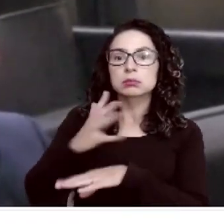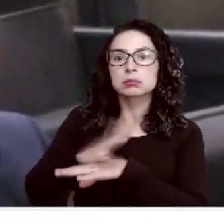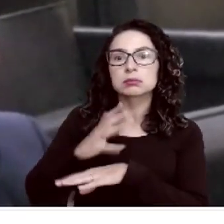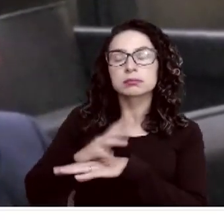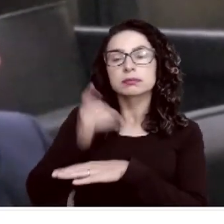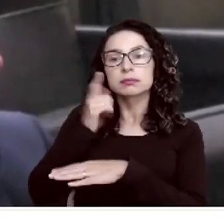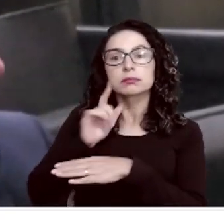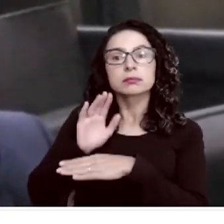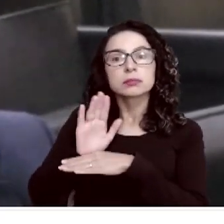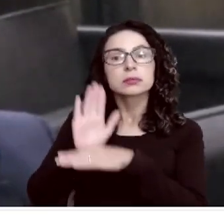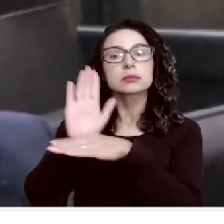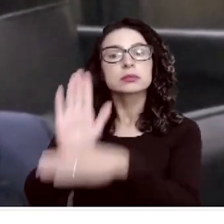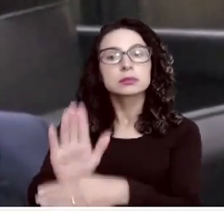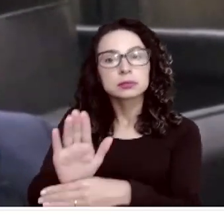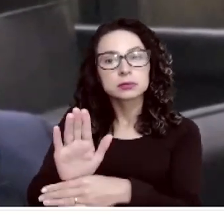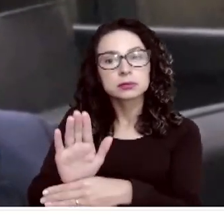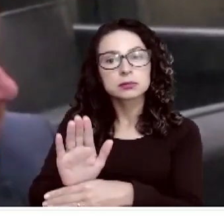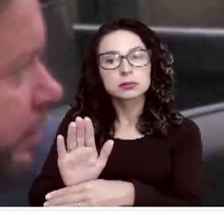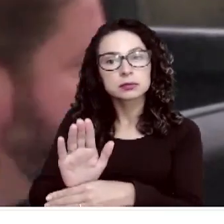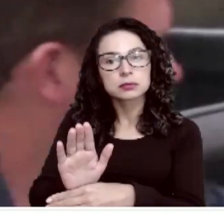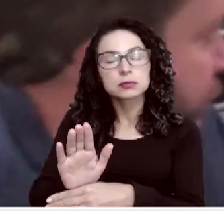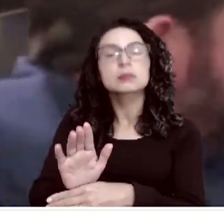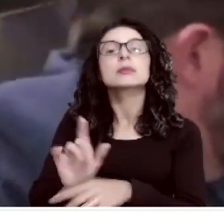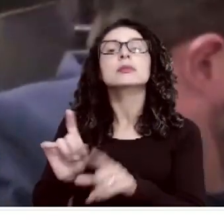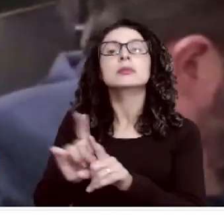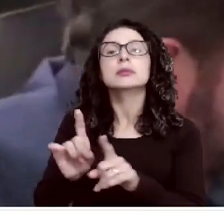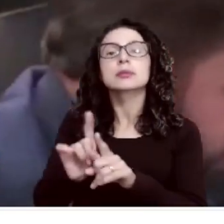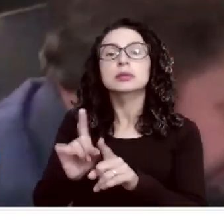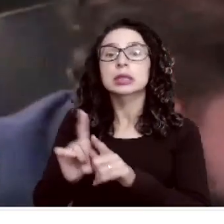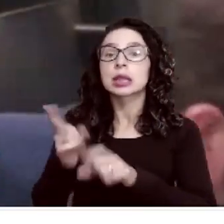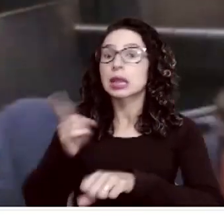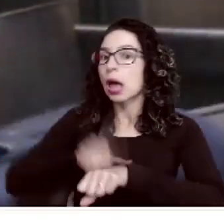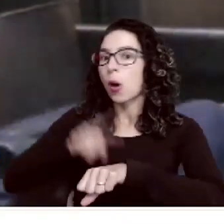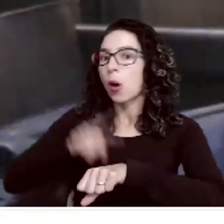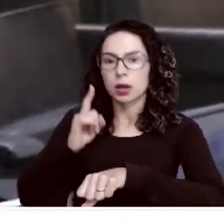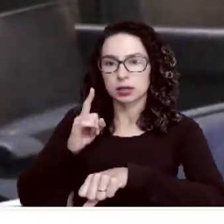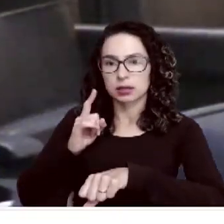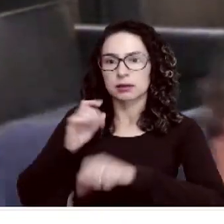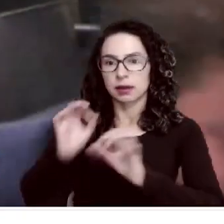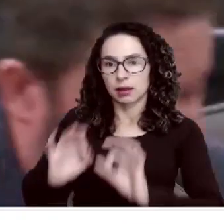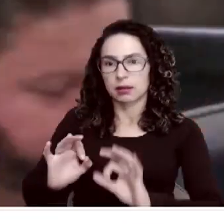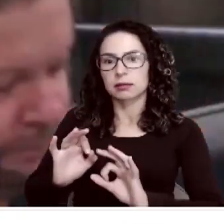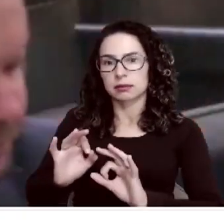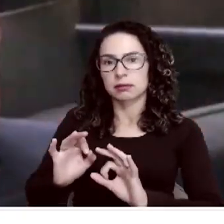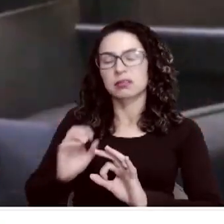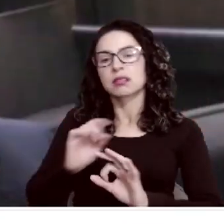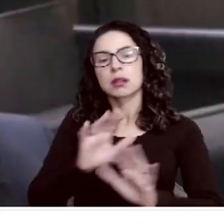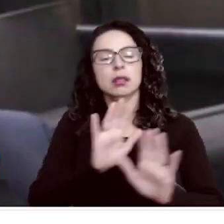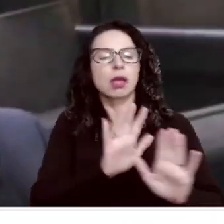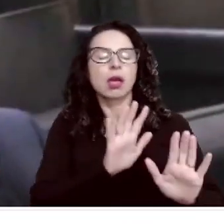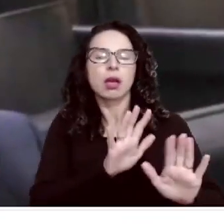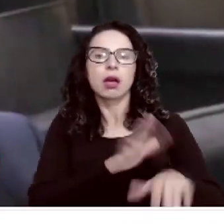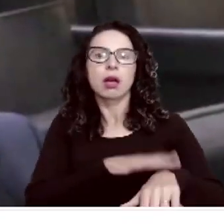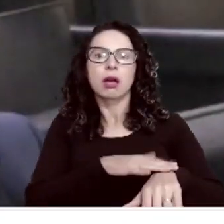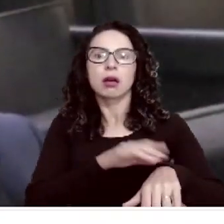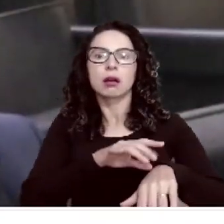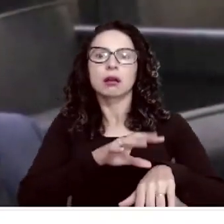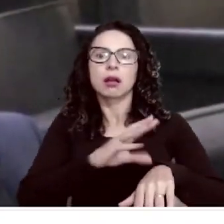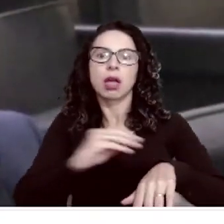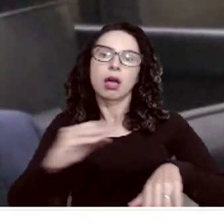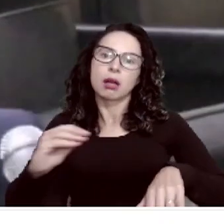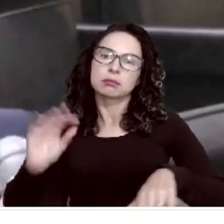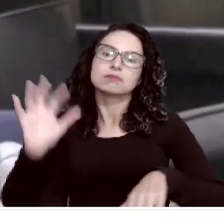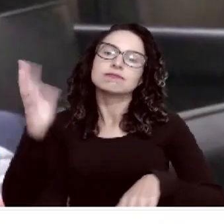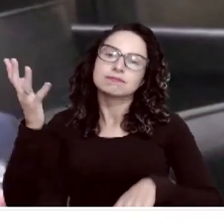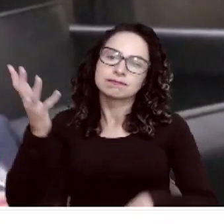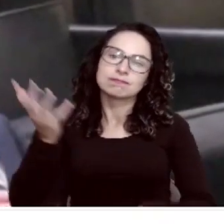procedimento adequado e mais, na hora adequada, né? Porque se deixar muito para depois, acontece o que nós vimos